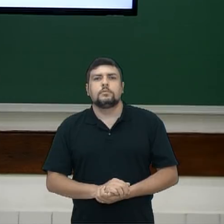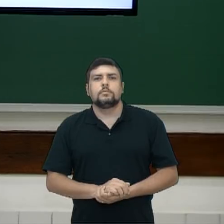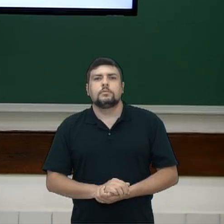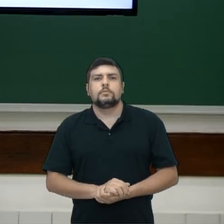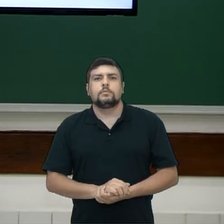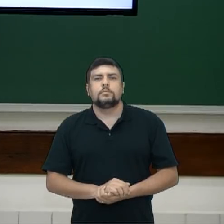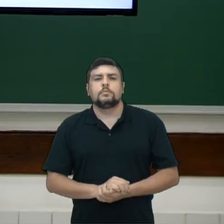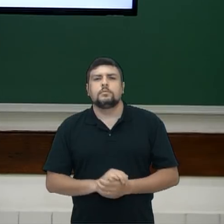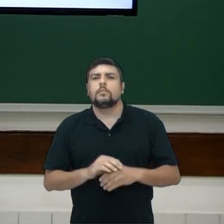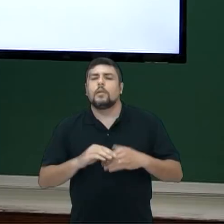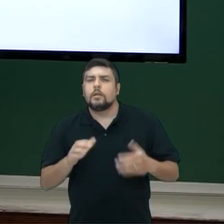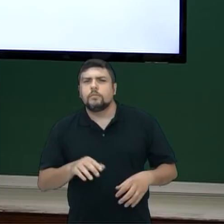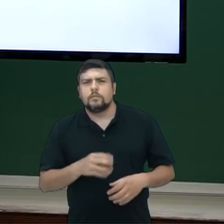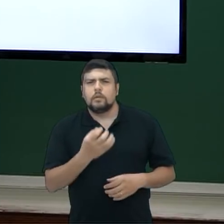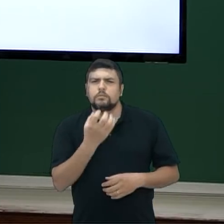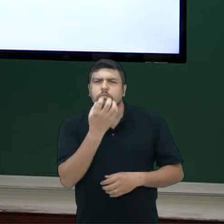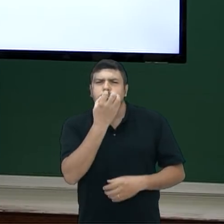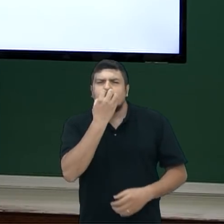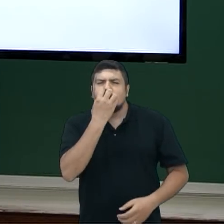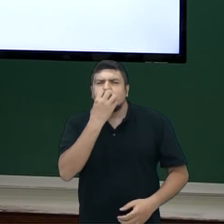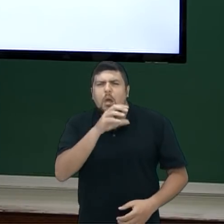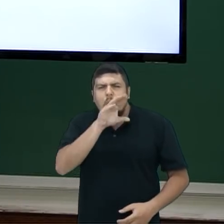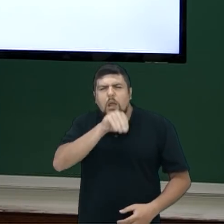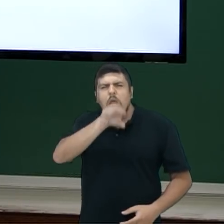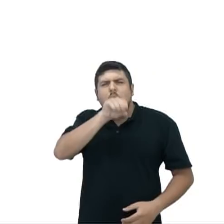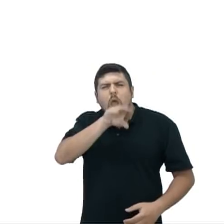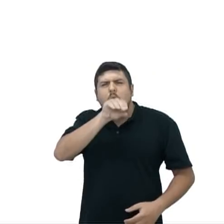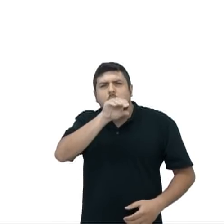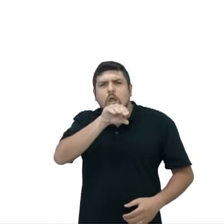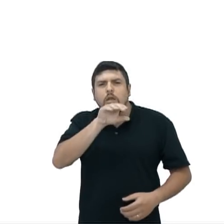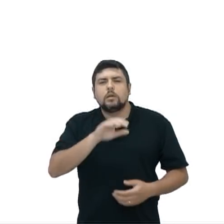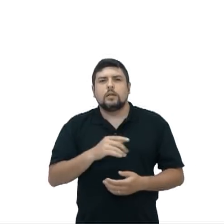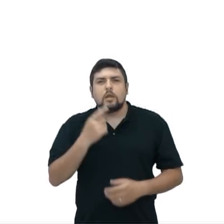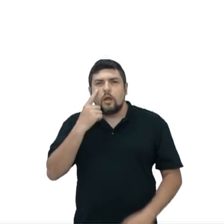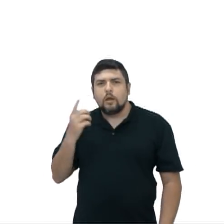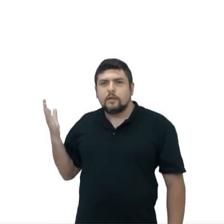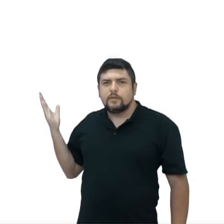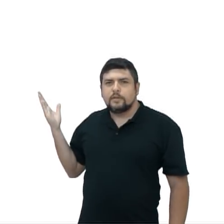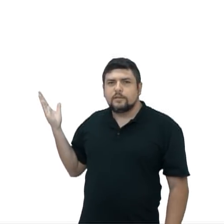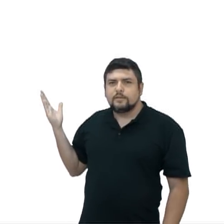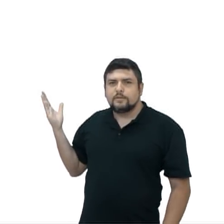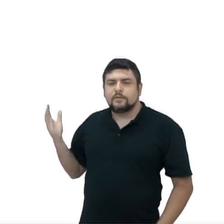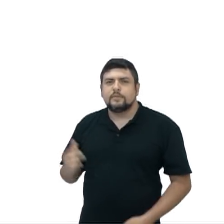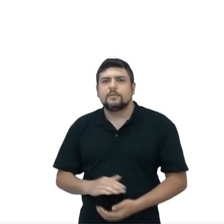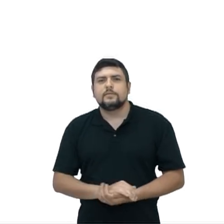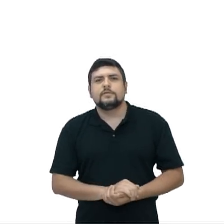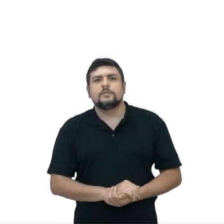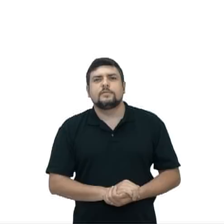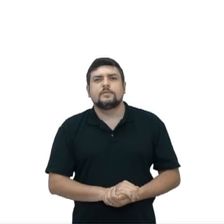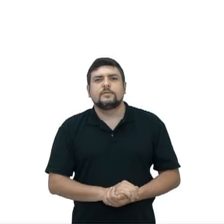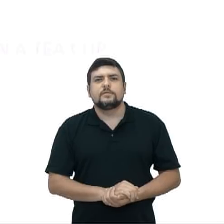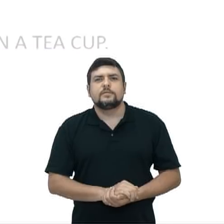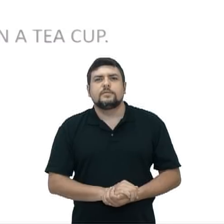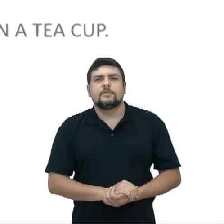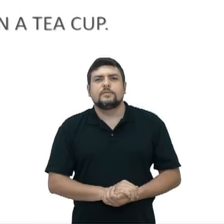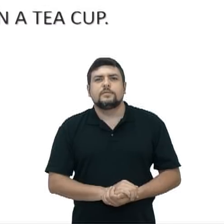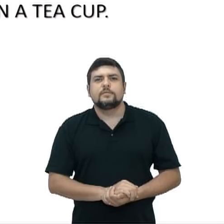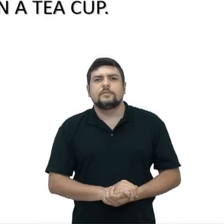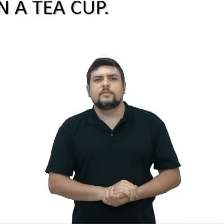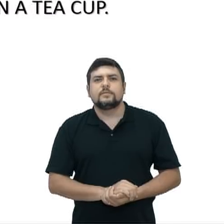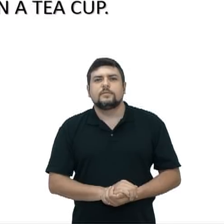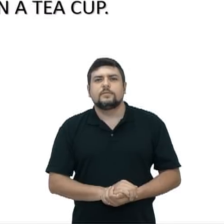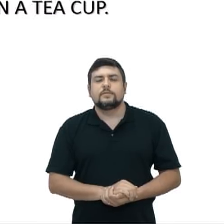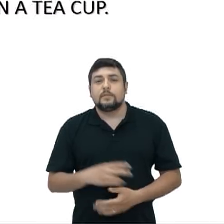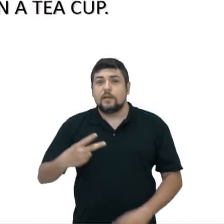Então vamos lá, o cachorrinho lá latindo muito. Barking dogs seldom bite. O que quer dizer isso? E a